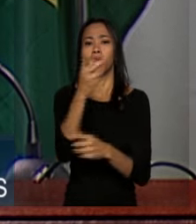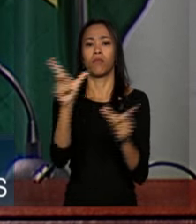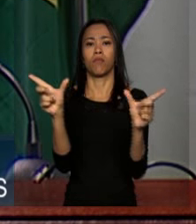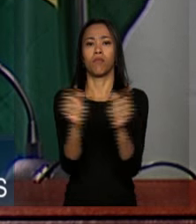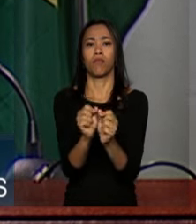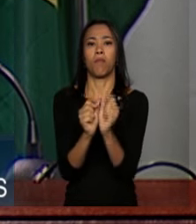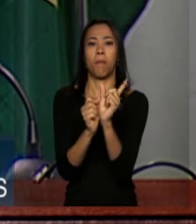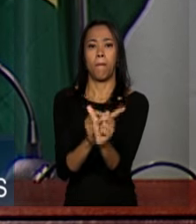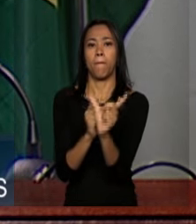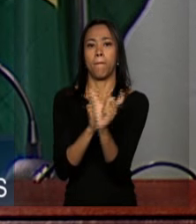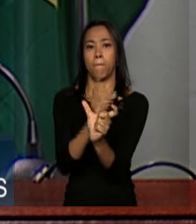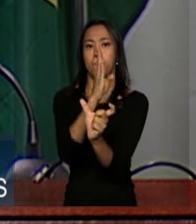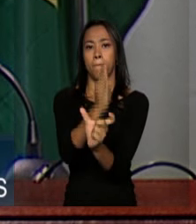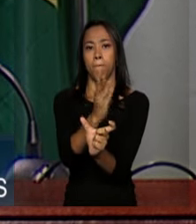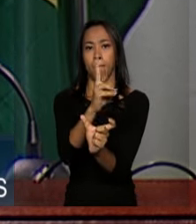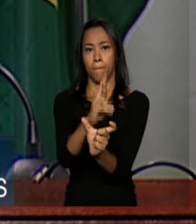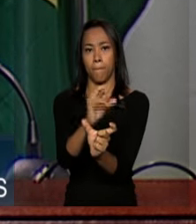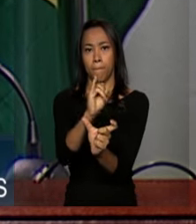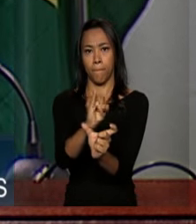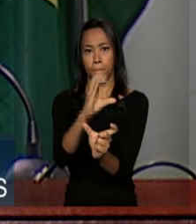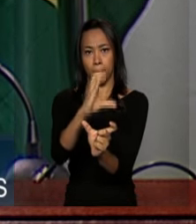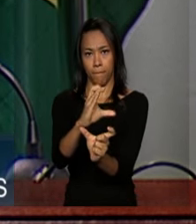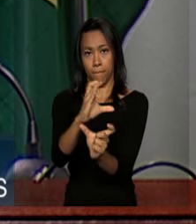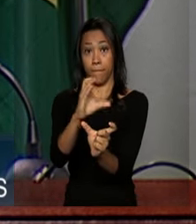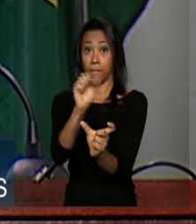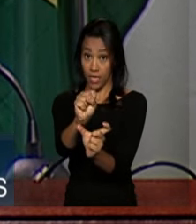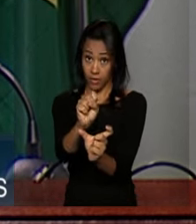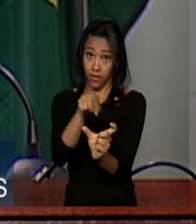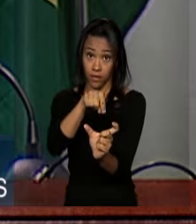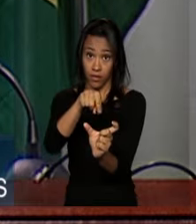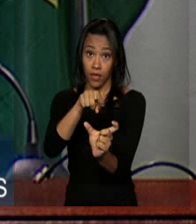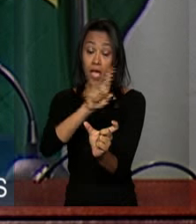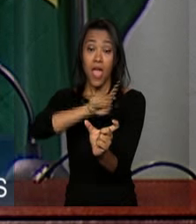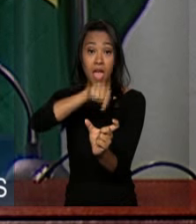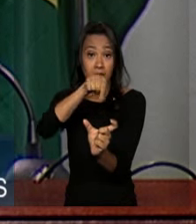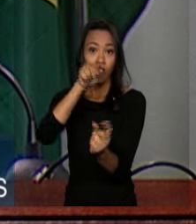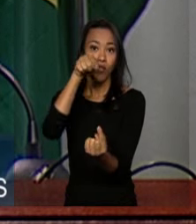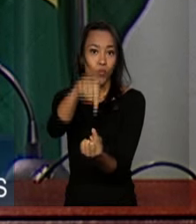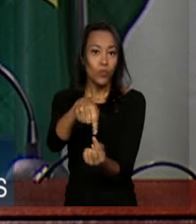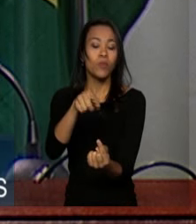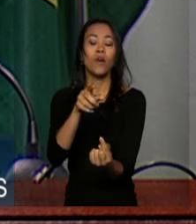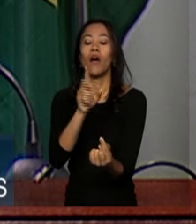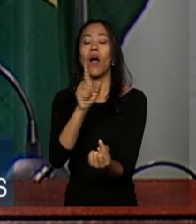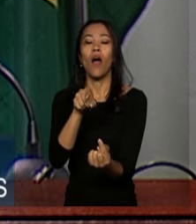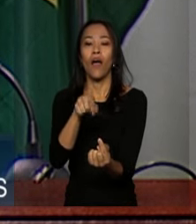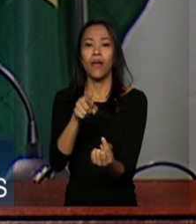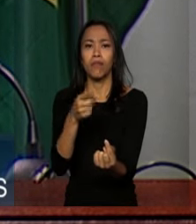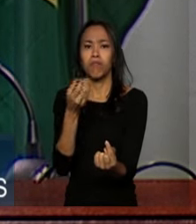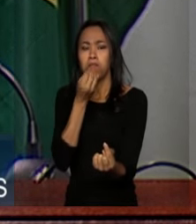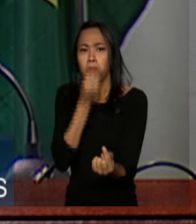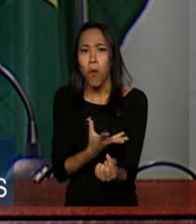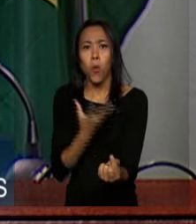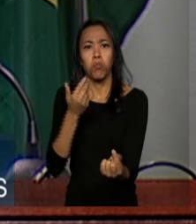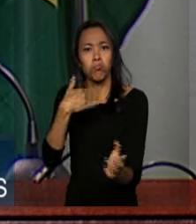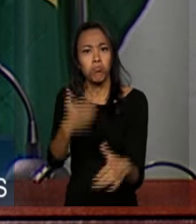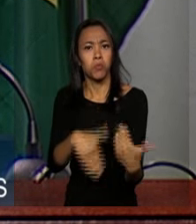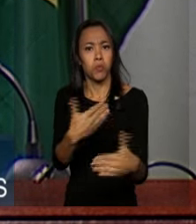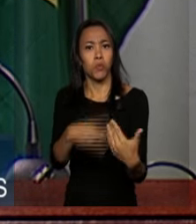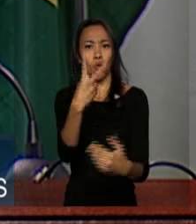BRICS. Este último bloco experimentou extraordinário avanço nos últimos